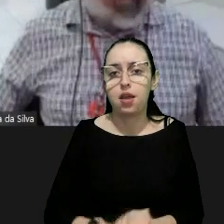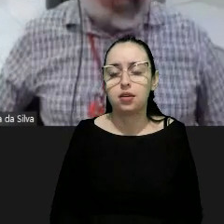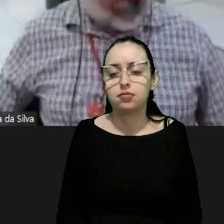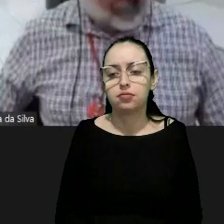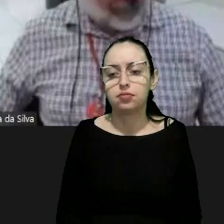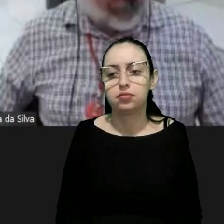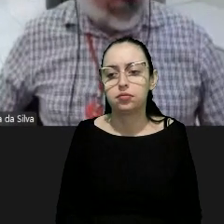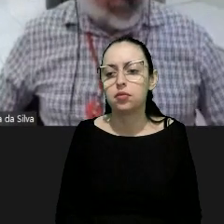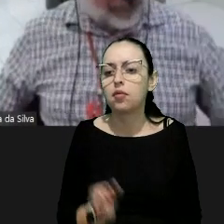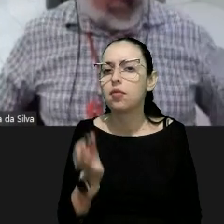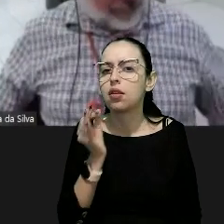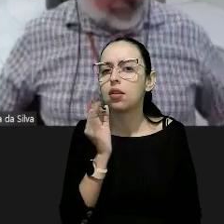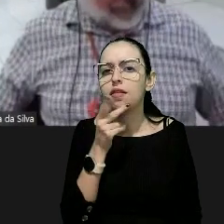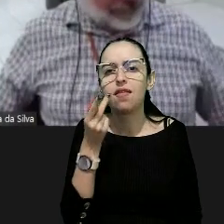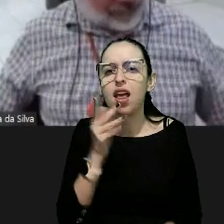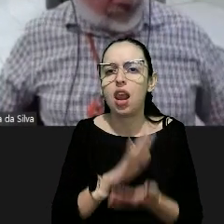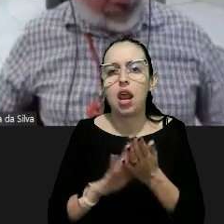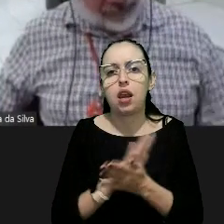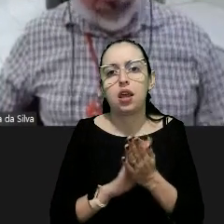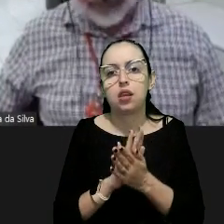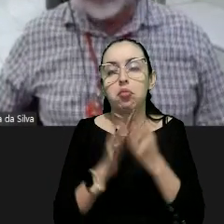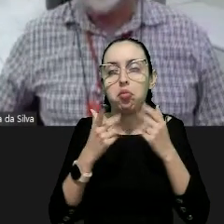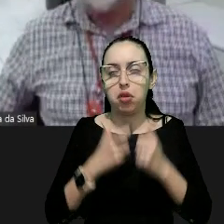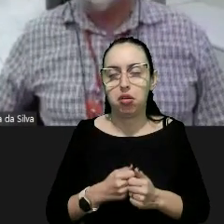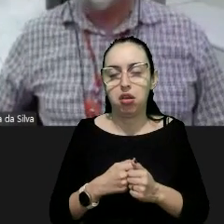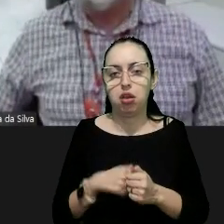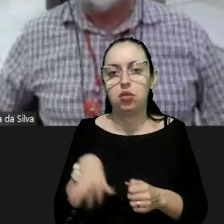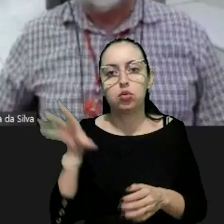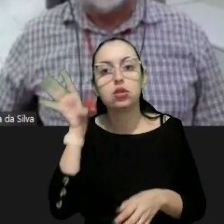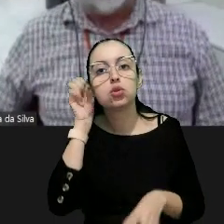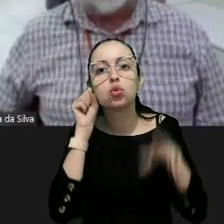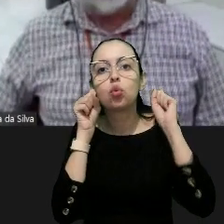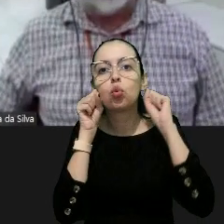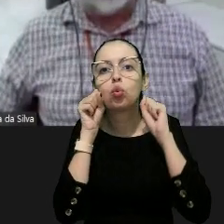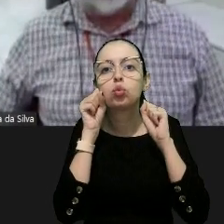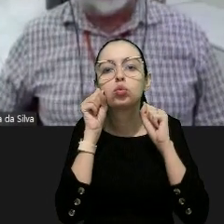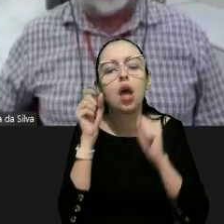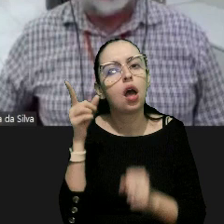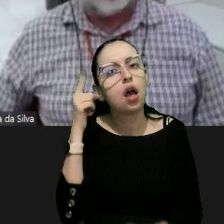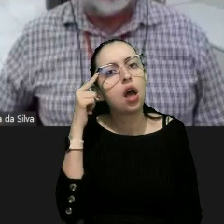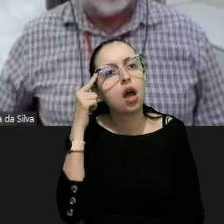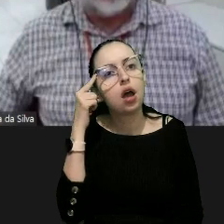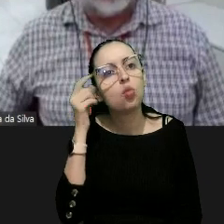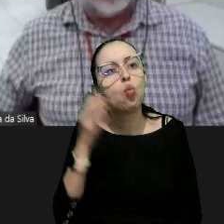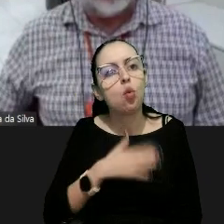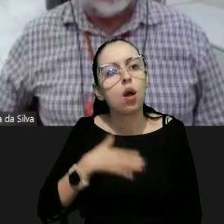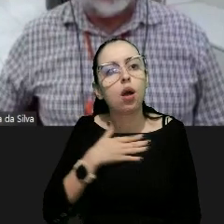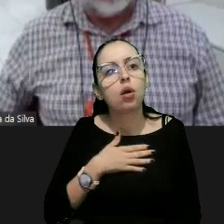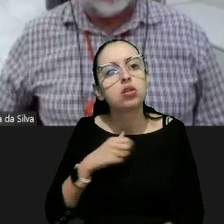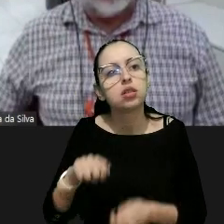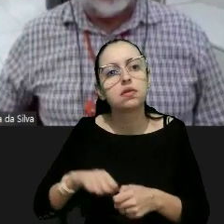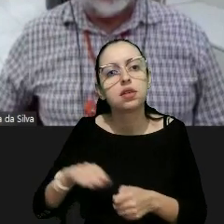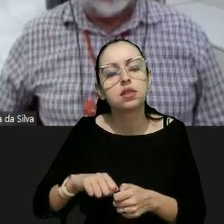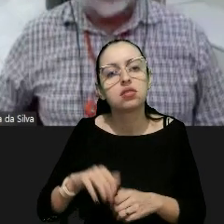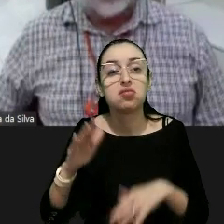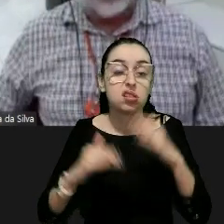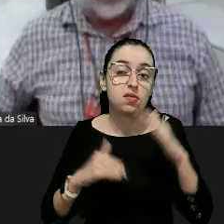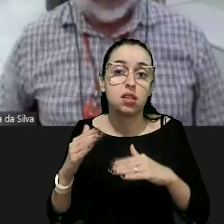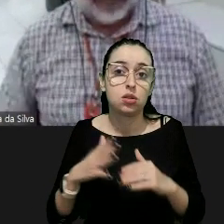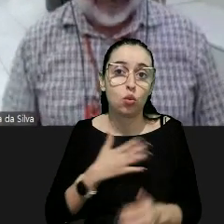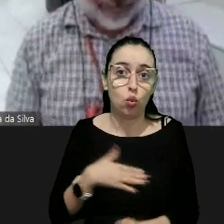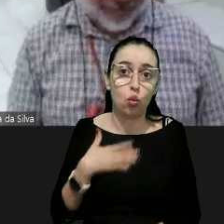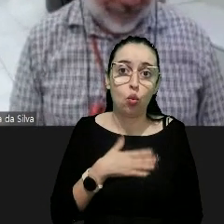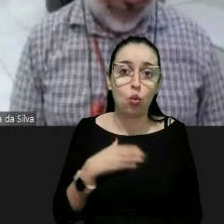de querer o bem, não fala nada, fica quieto, escuta, descobre o que ele gosta